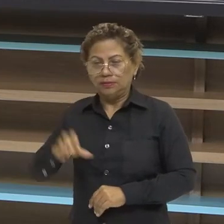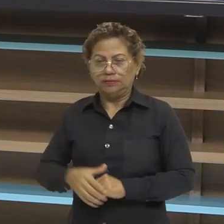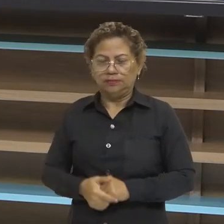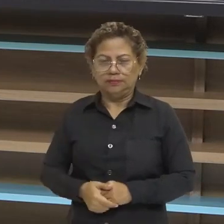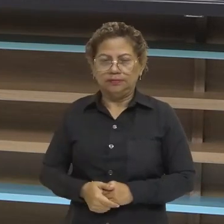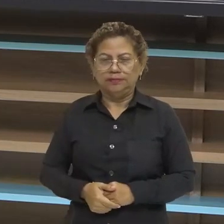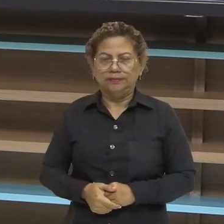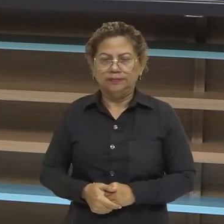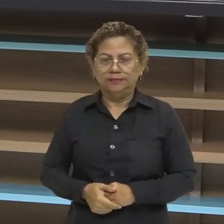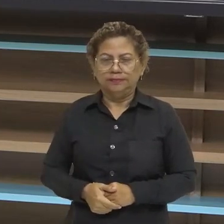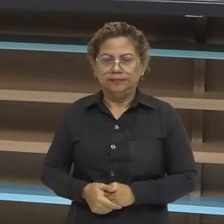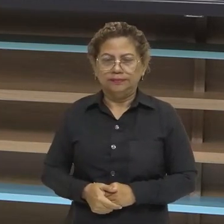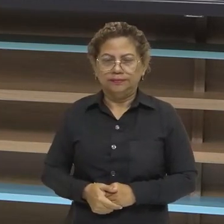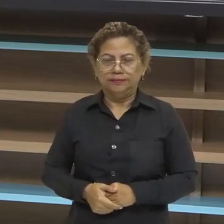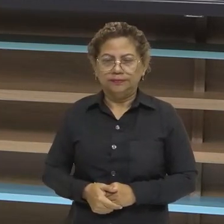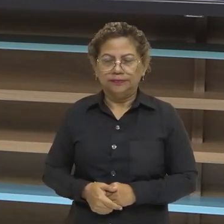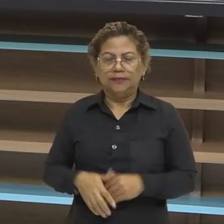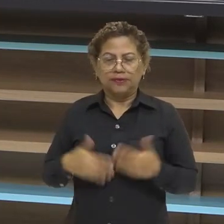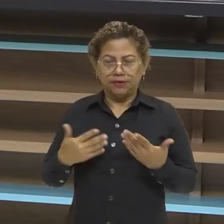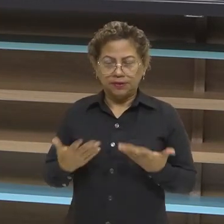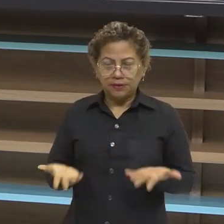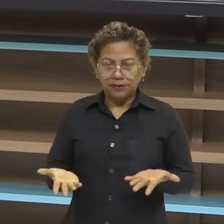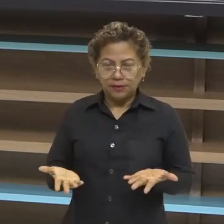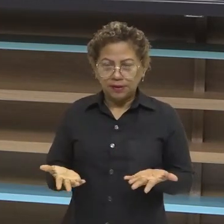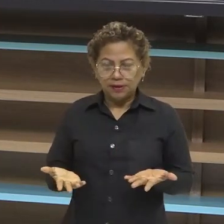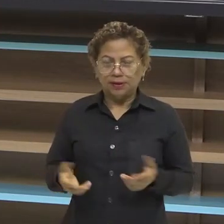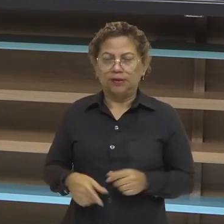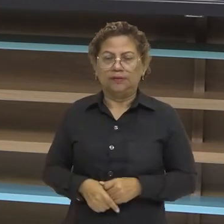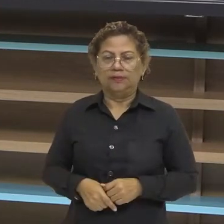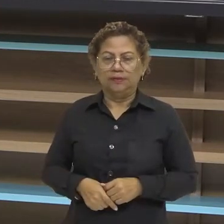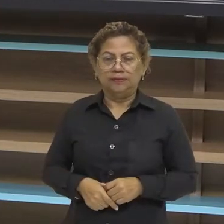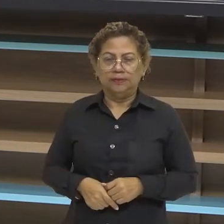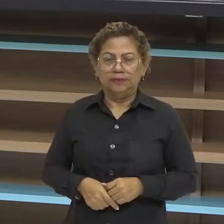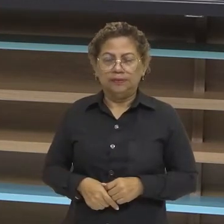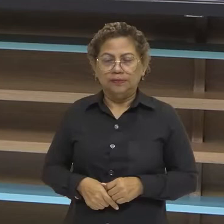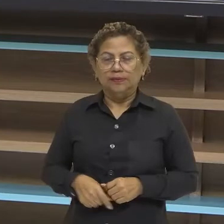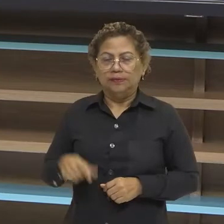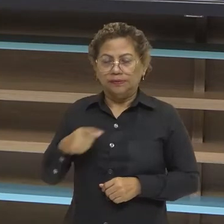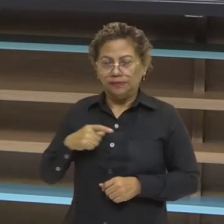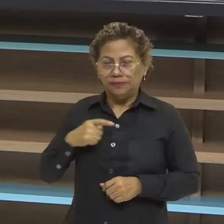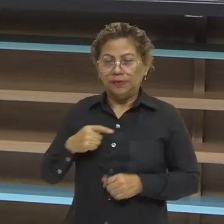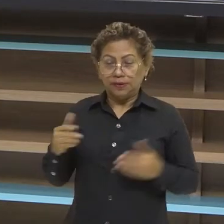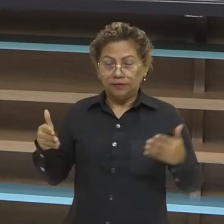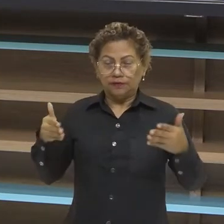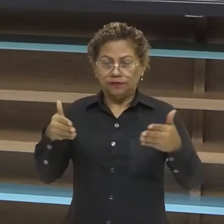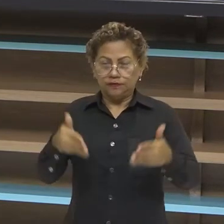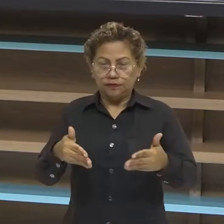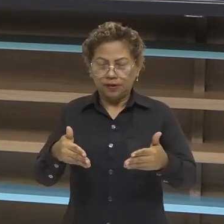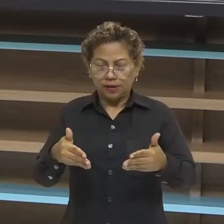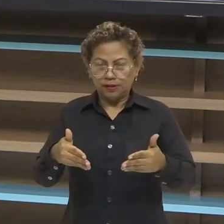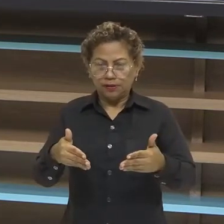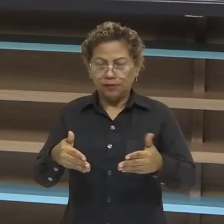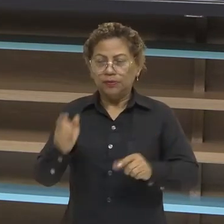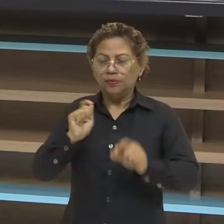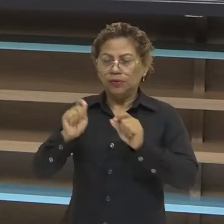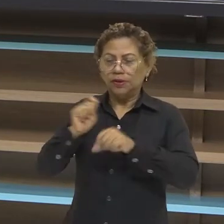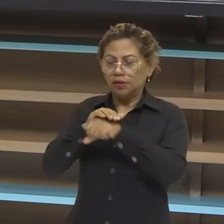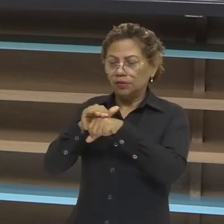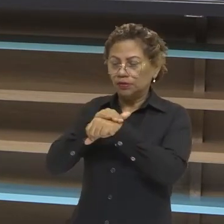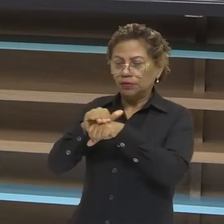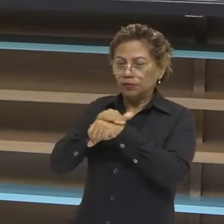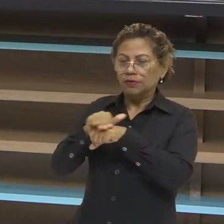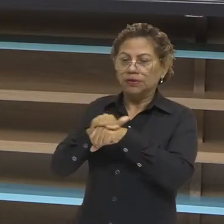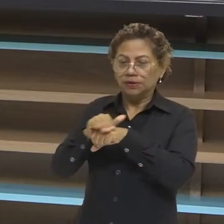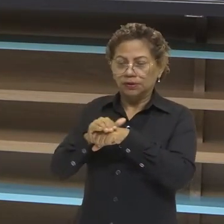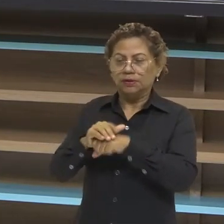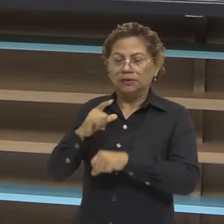de início, né? Então, ele vai estar sempre focado na questão do canal, né? De manter